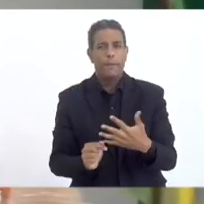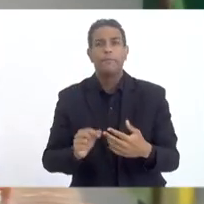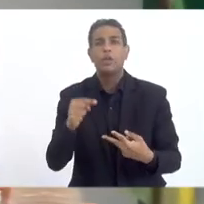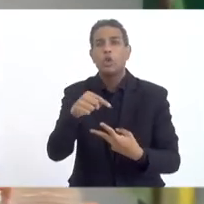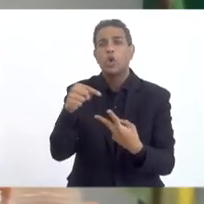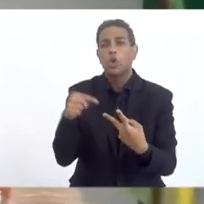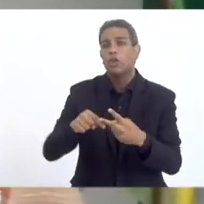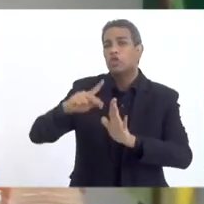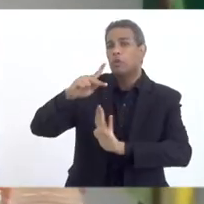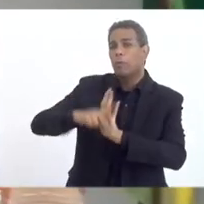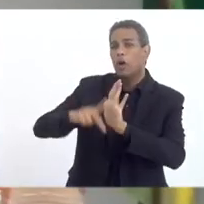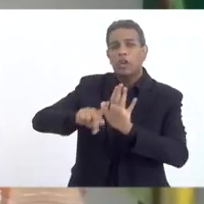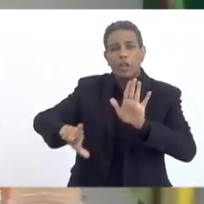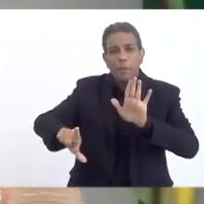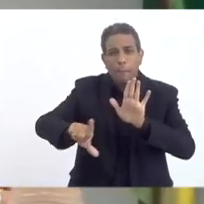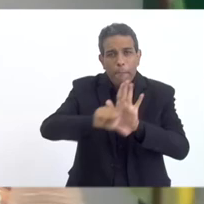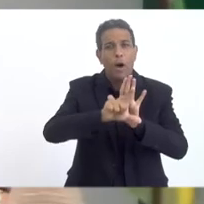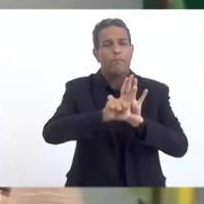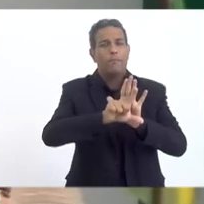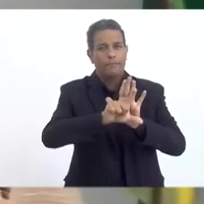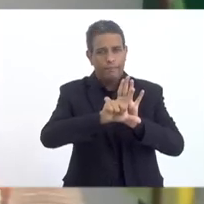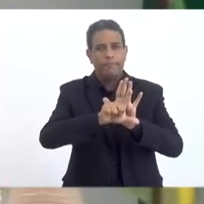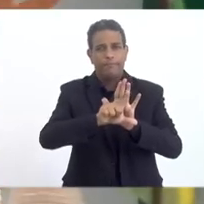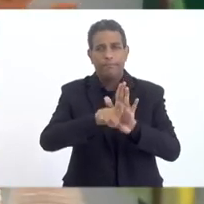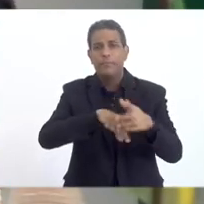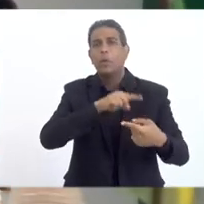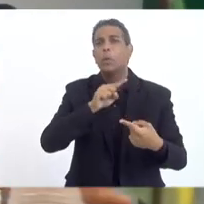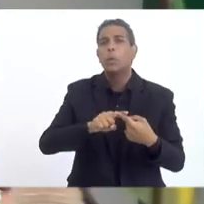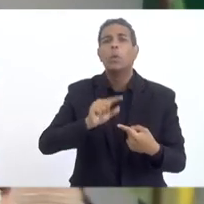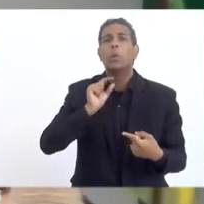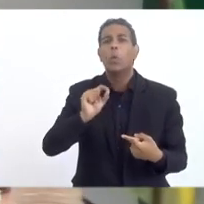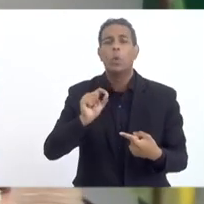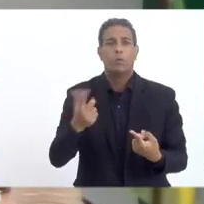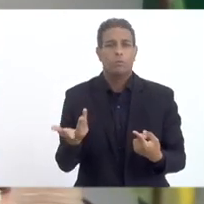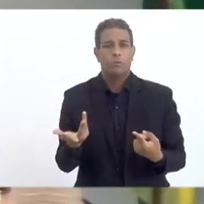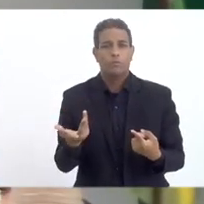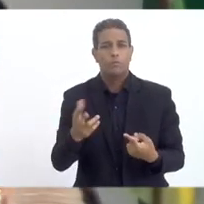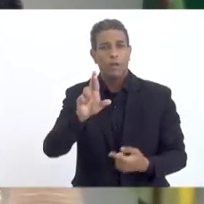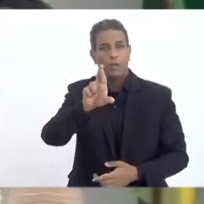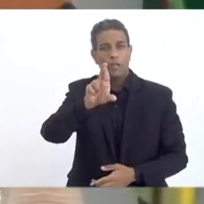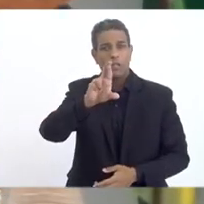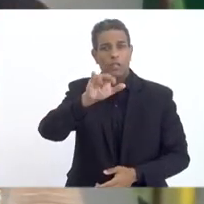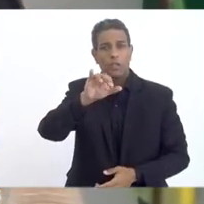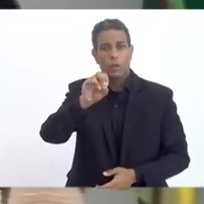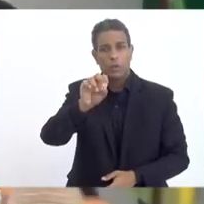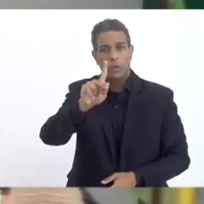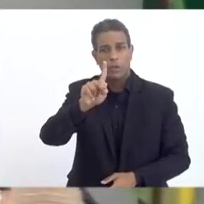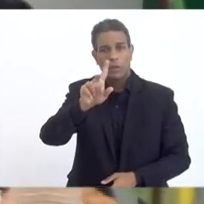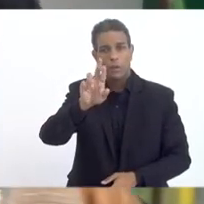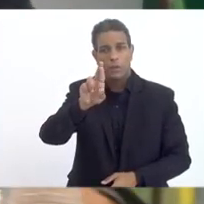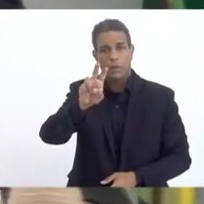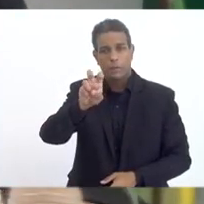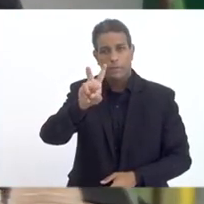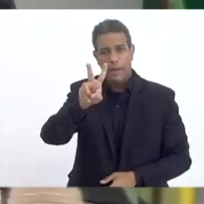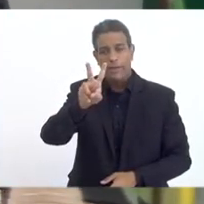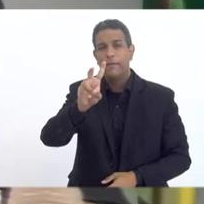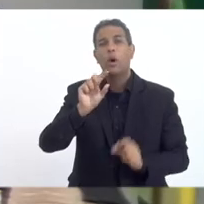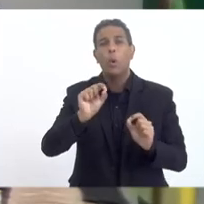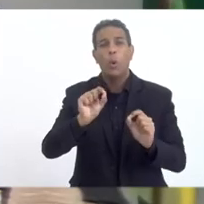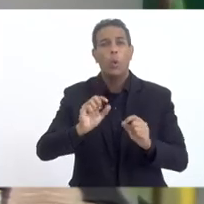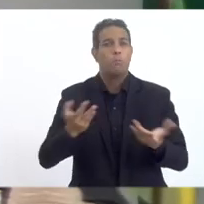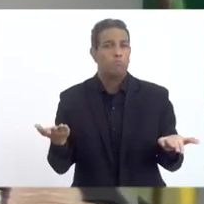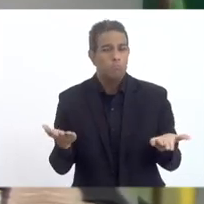dois projetos de lei, quer seja do Rio Previdência, quer seja